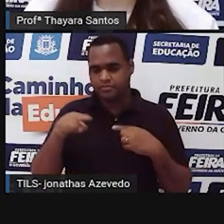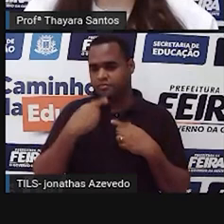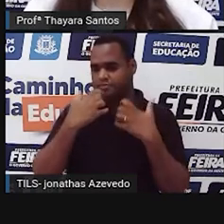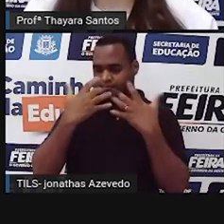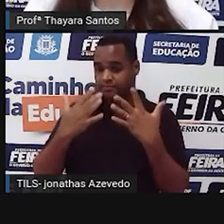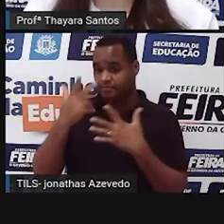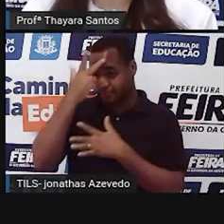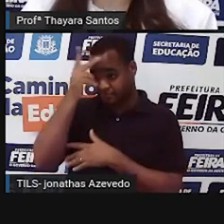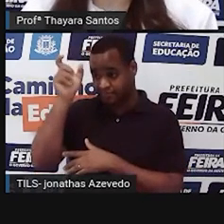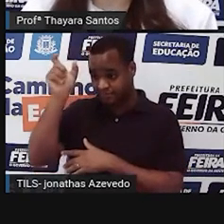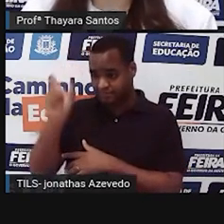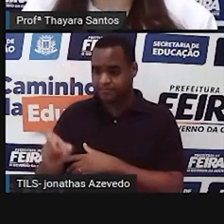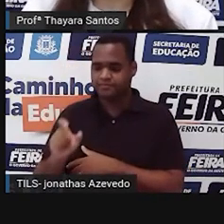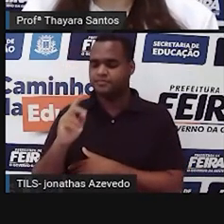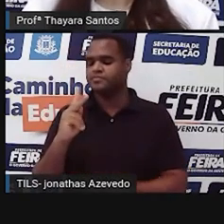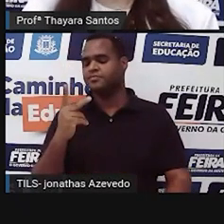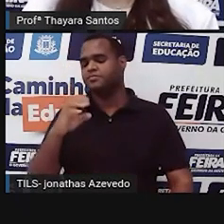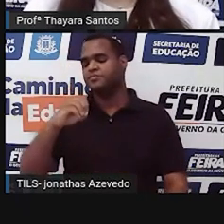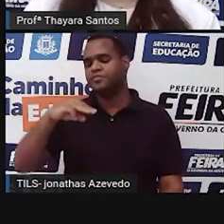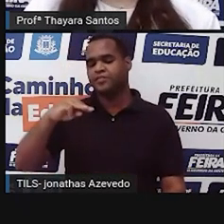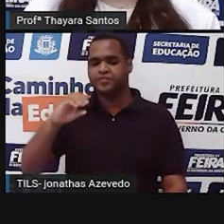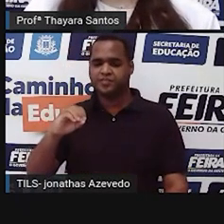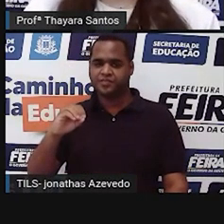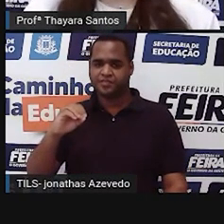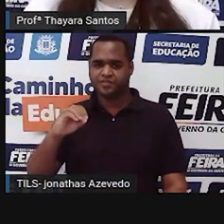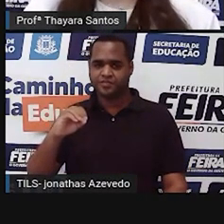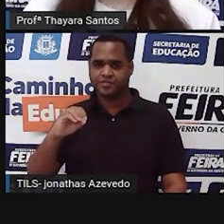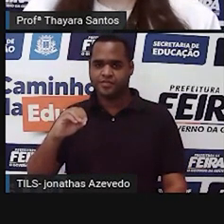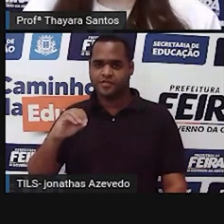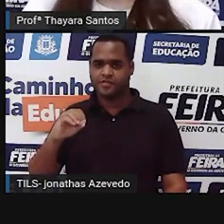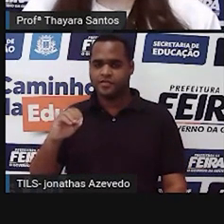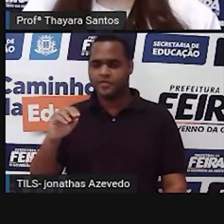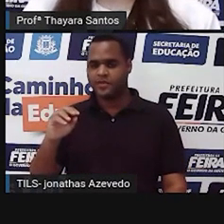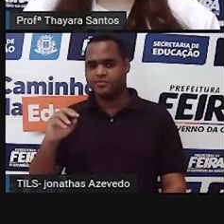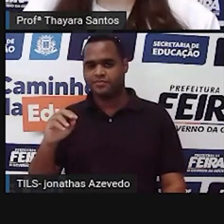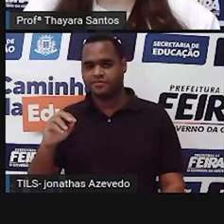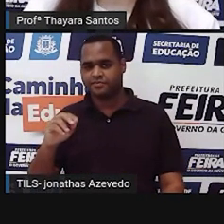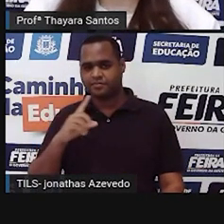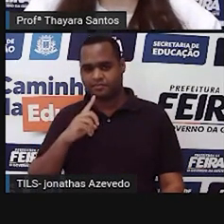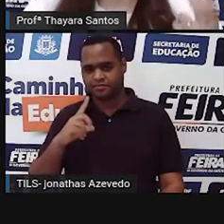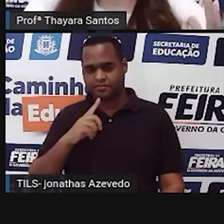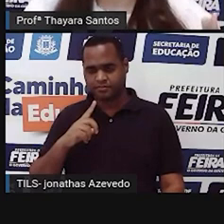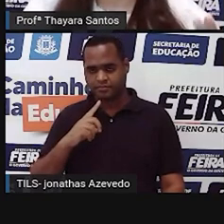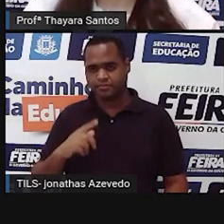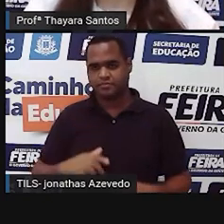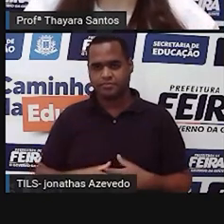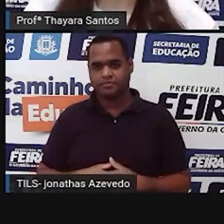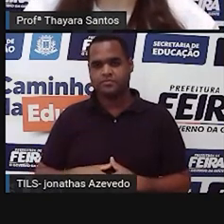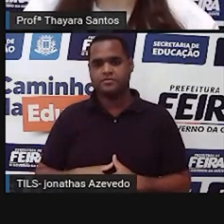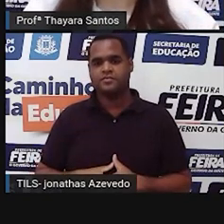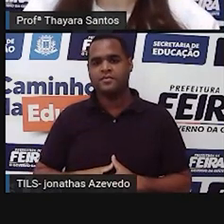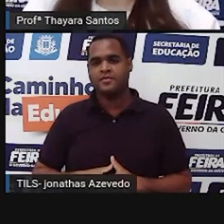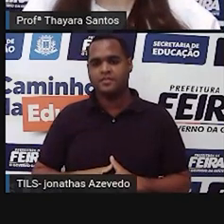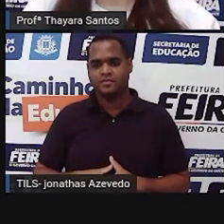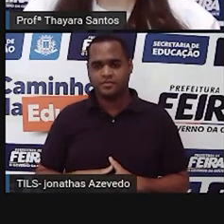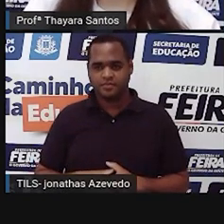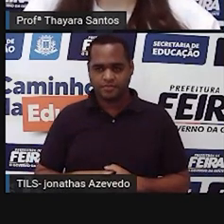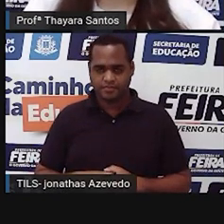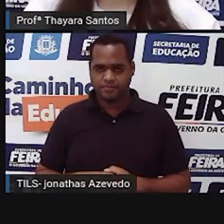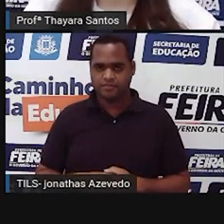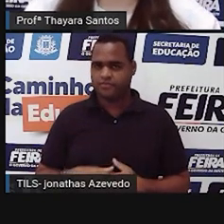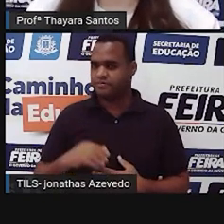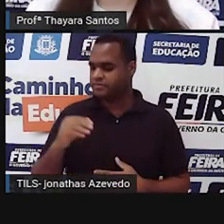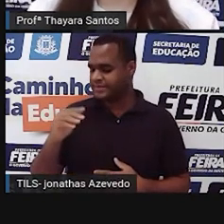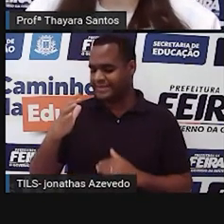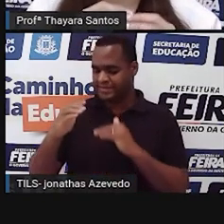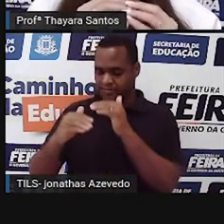que essa pessoa é homozigota para essa característica. Então, e por que que eu falei essa outra palavra recessiva? Recessivo